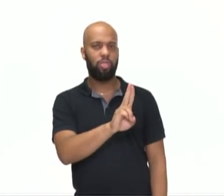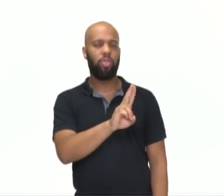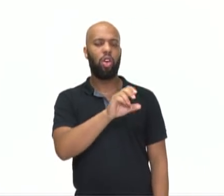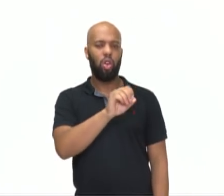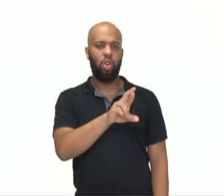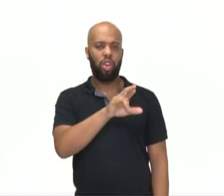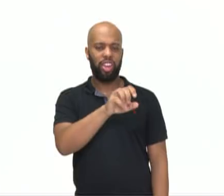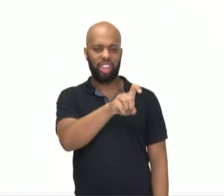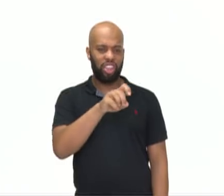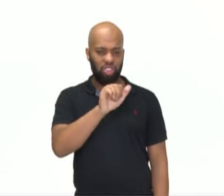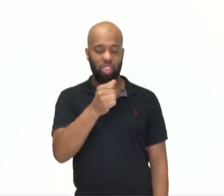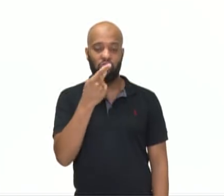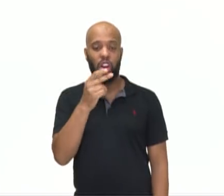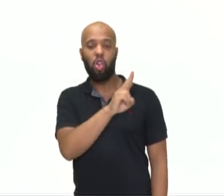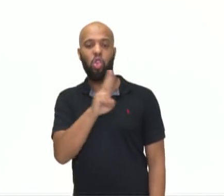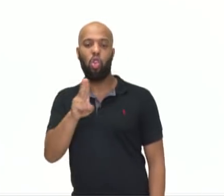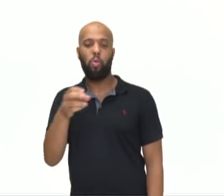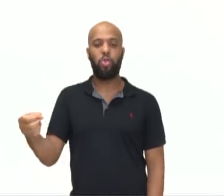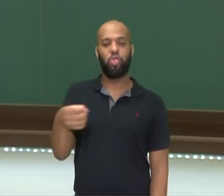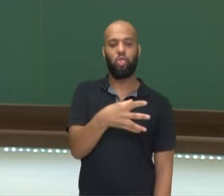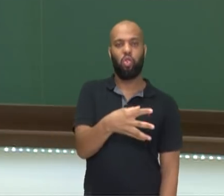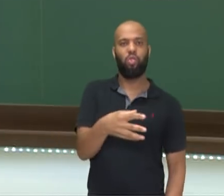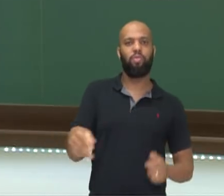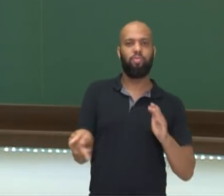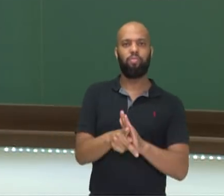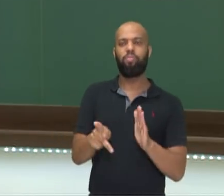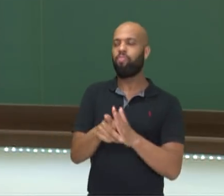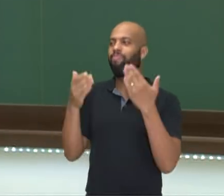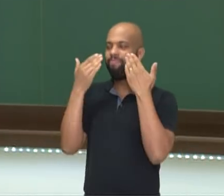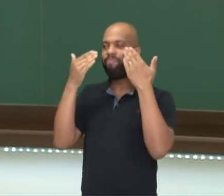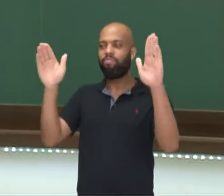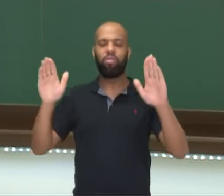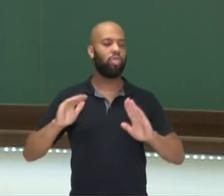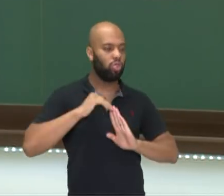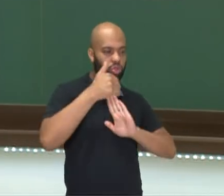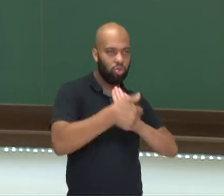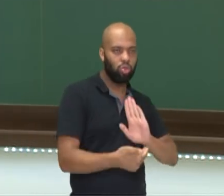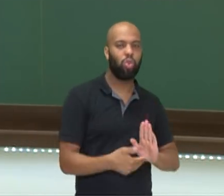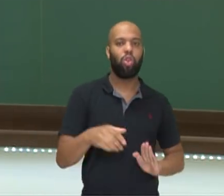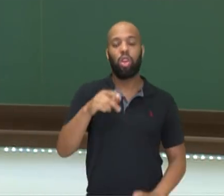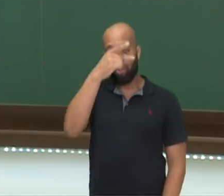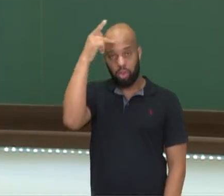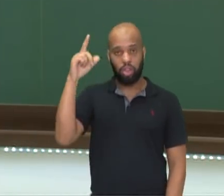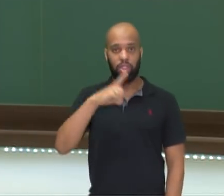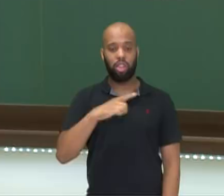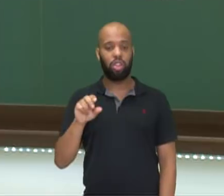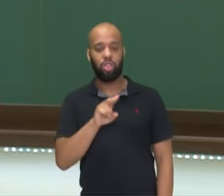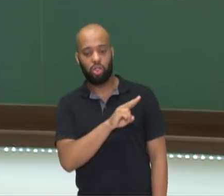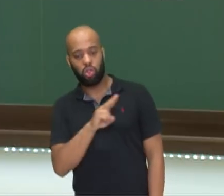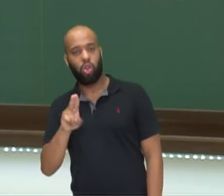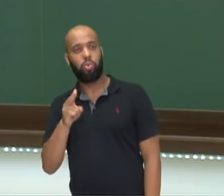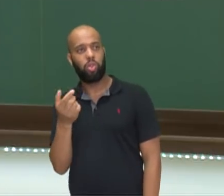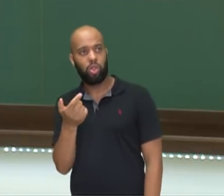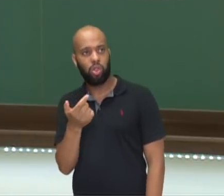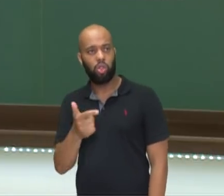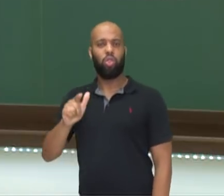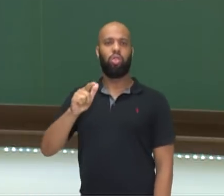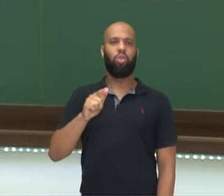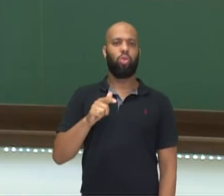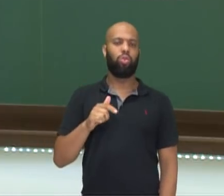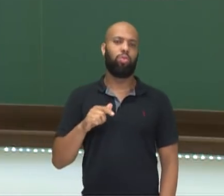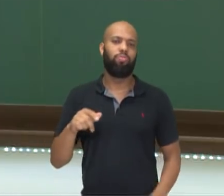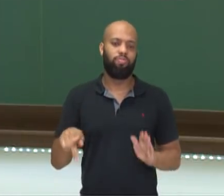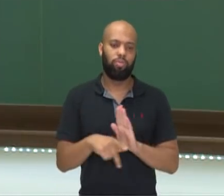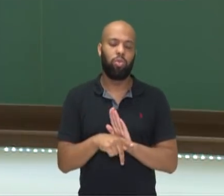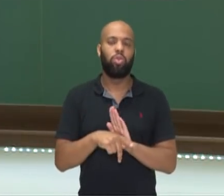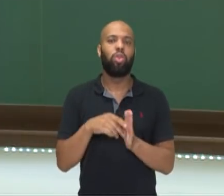do seu filho perante todos. A pessoa ganha um nome, o orixá dá um novo nome, então ela tem um nome de iniciado no